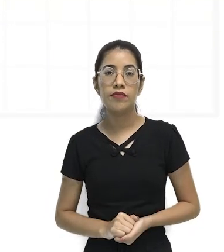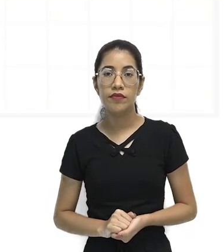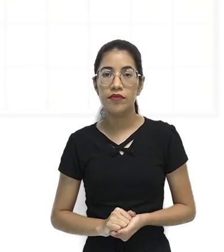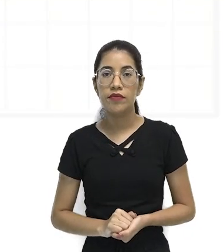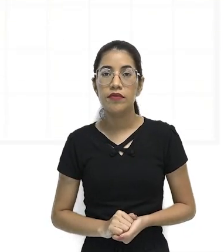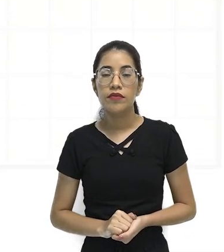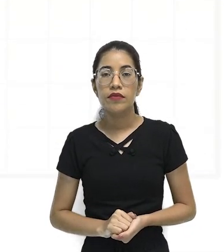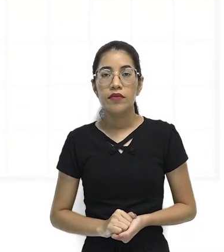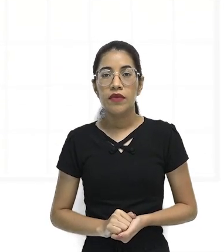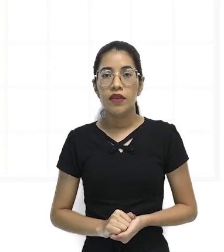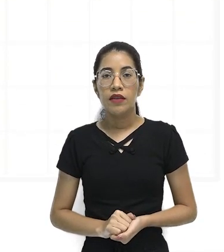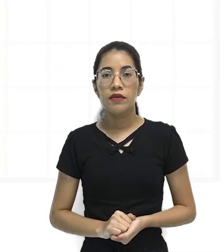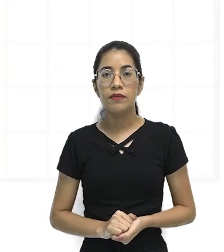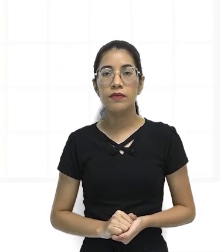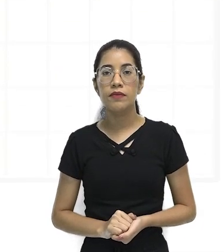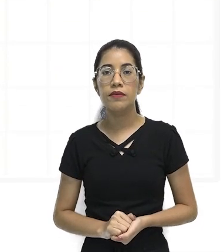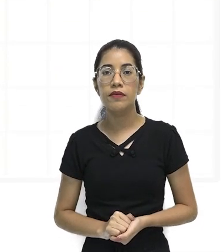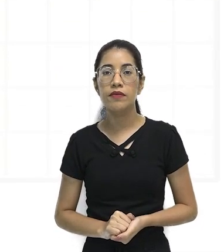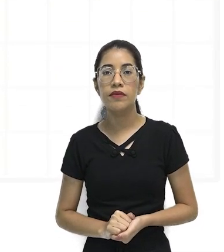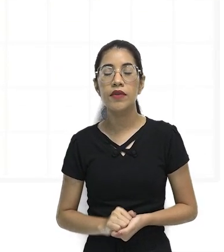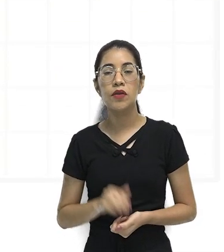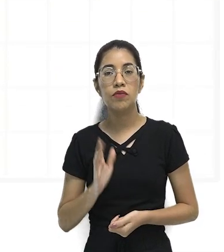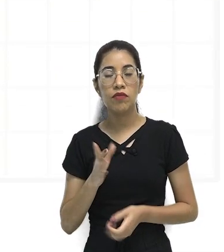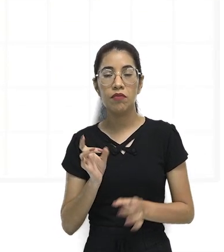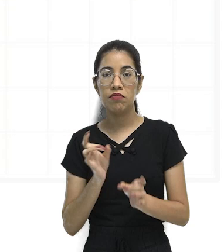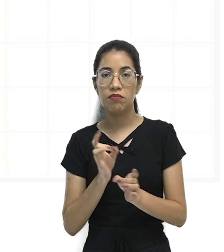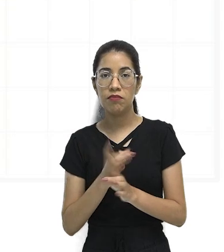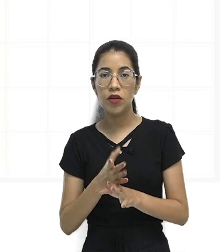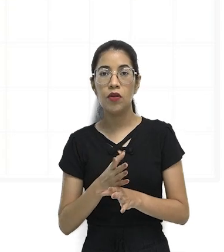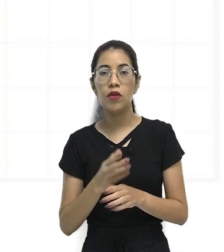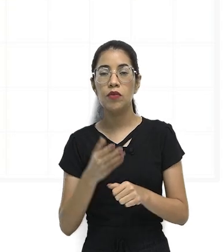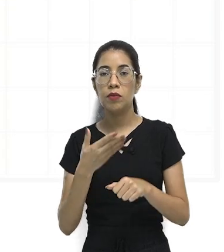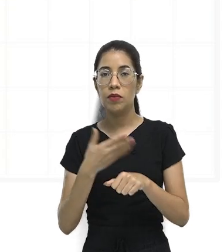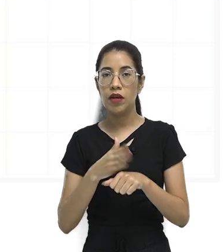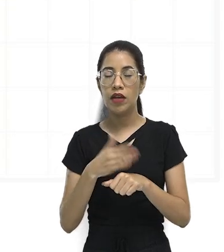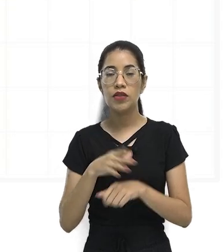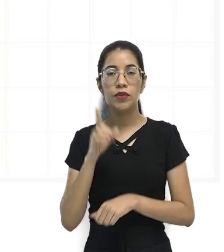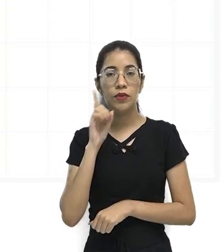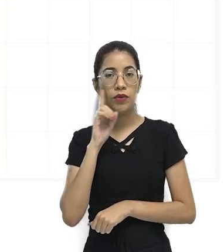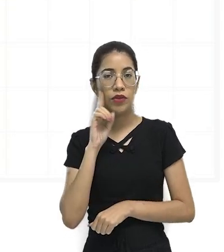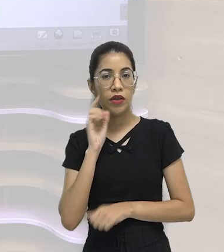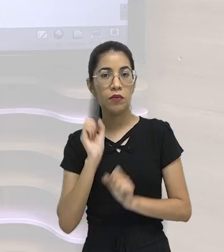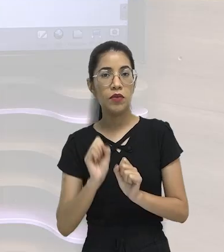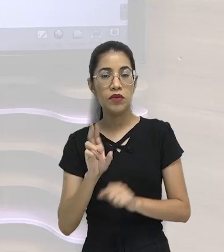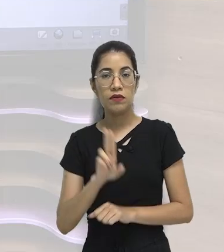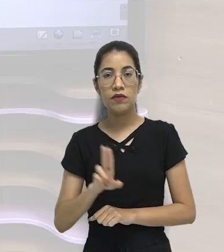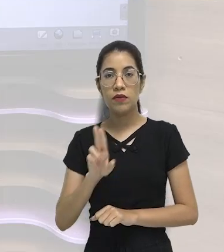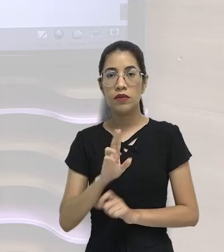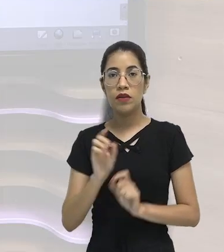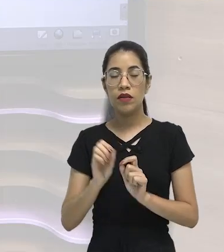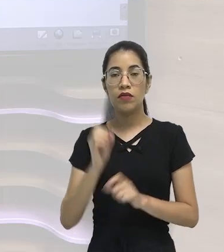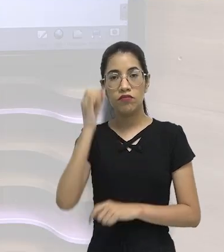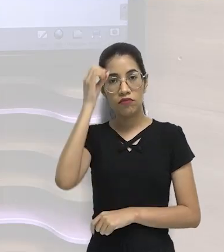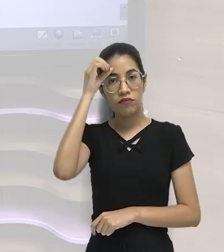Bacana, né, pessoal? Então, mais um problema do cotidiano que a gente pode utilizar